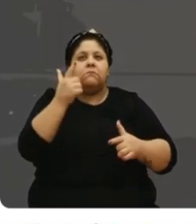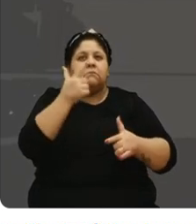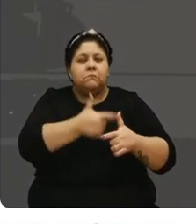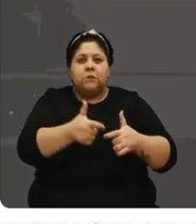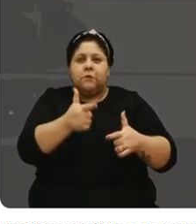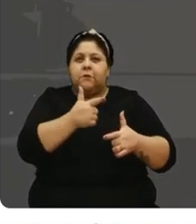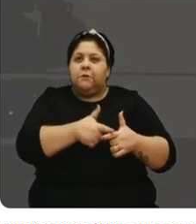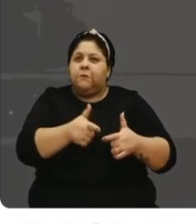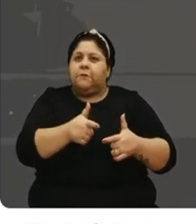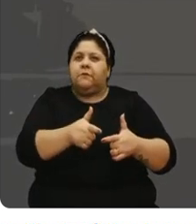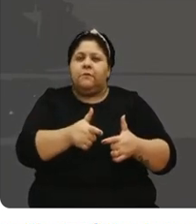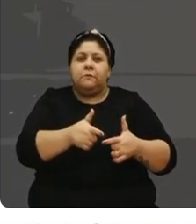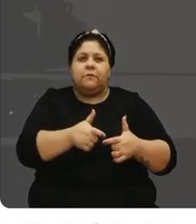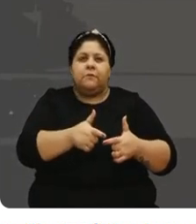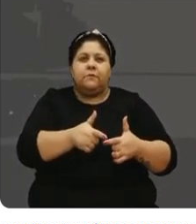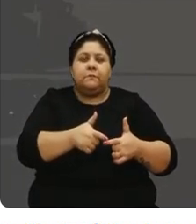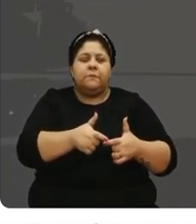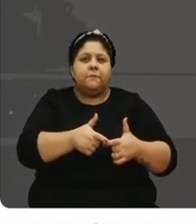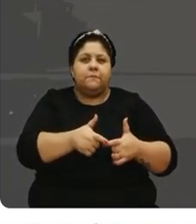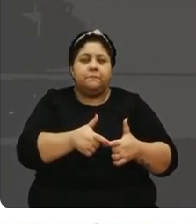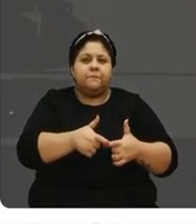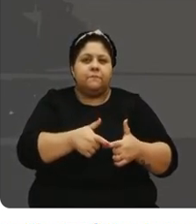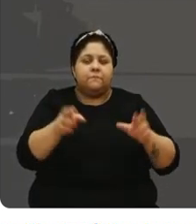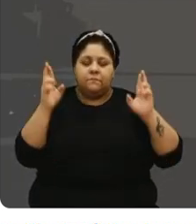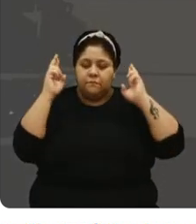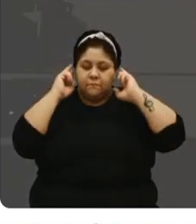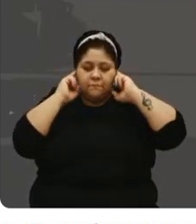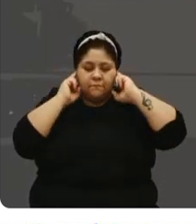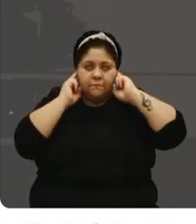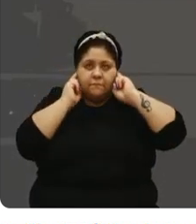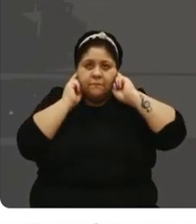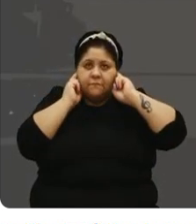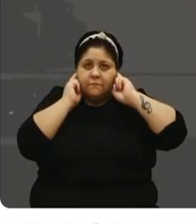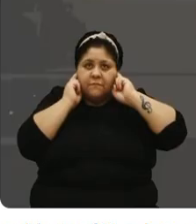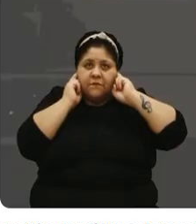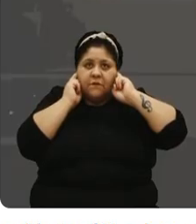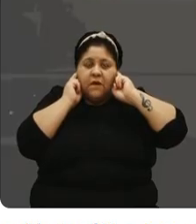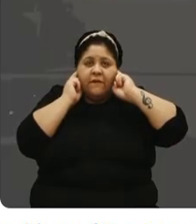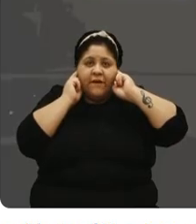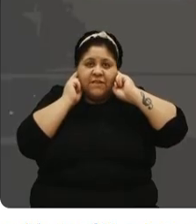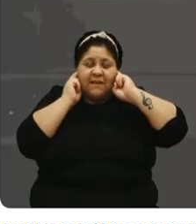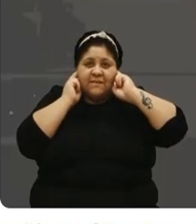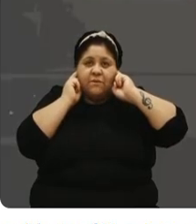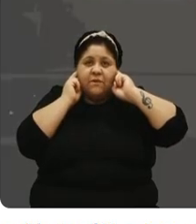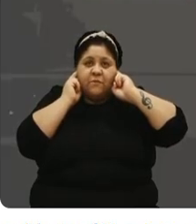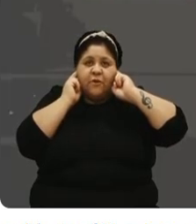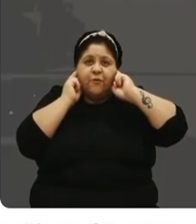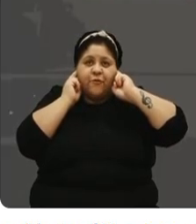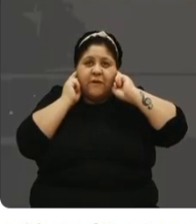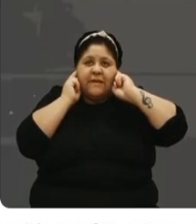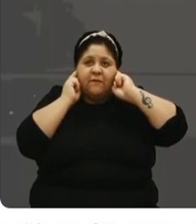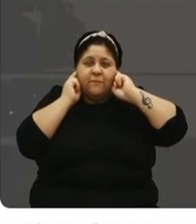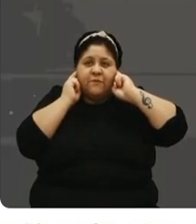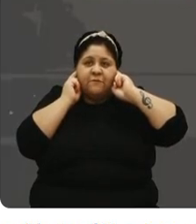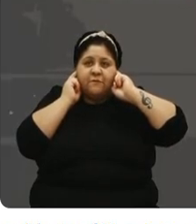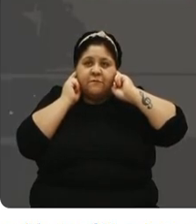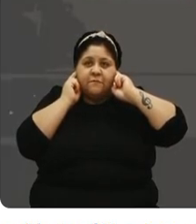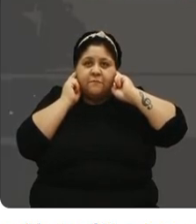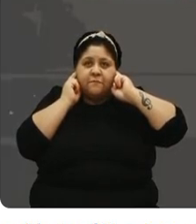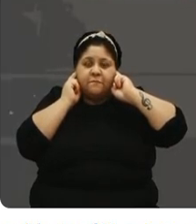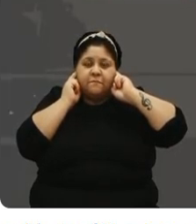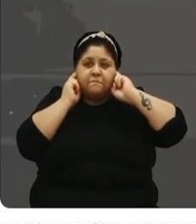ProBNP super alto, enzimas cardíacas altas, dímero alto, 0,68 ou 680, é um dímero alto, provando que